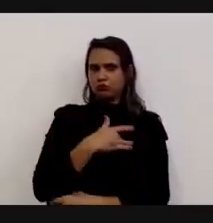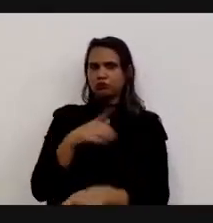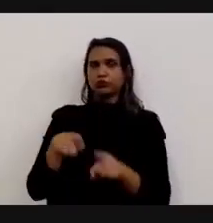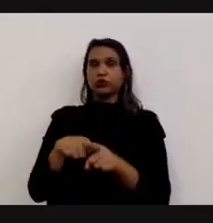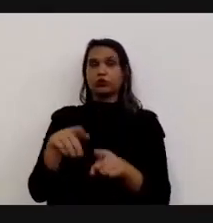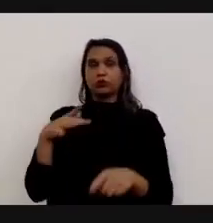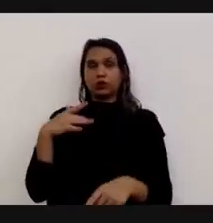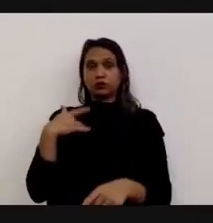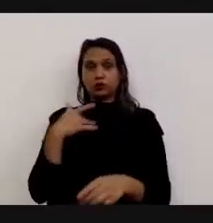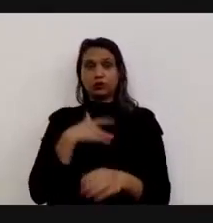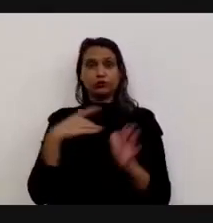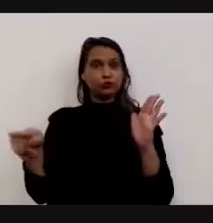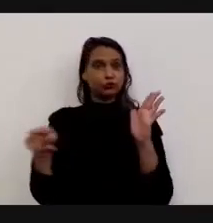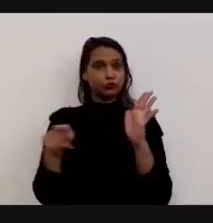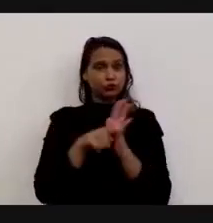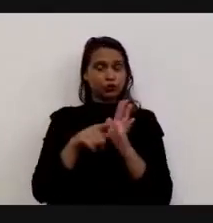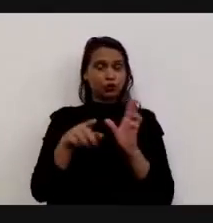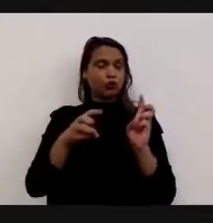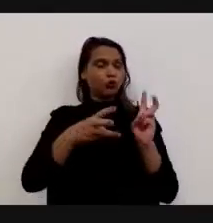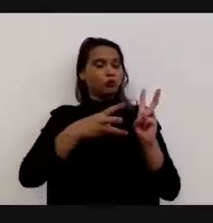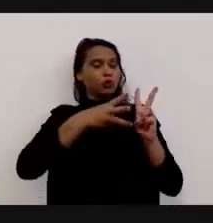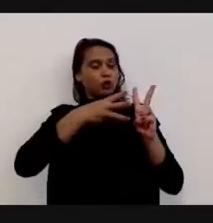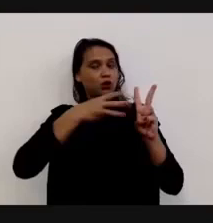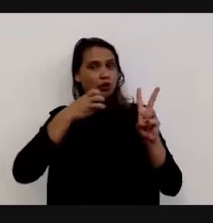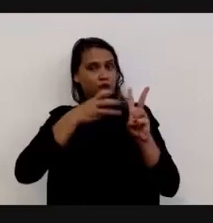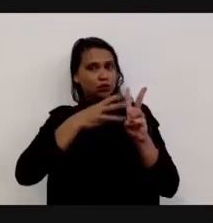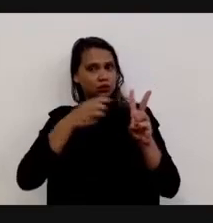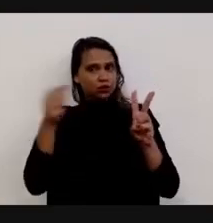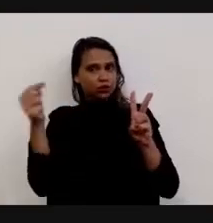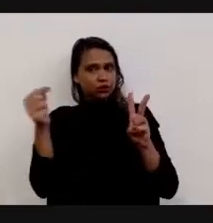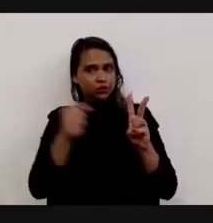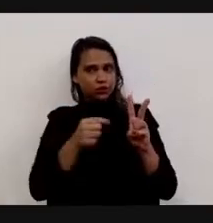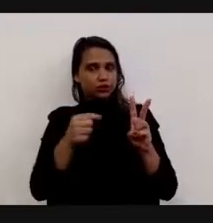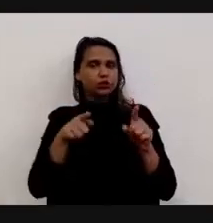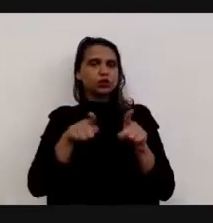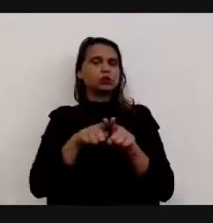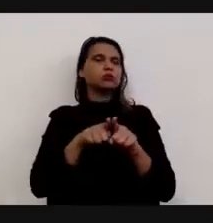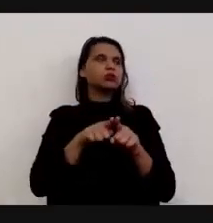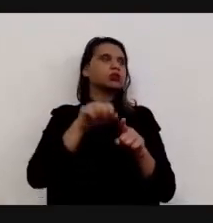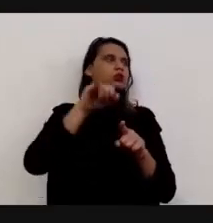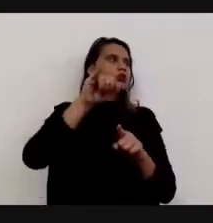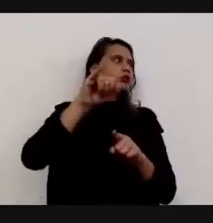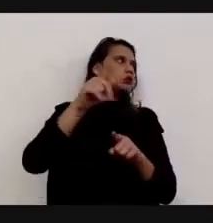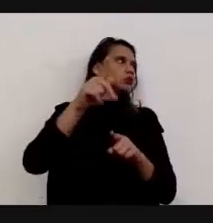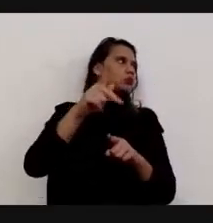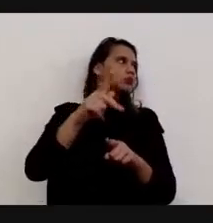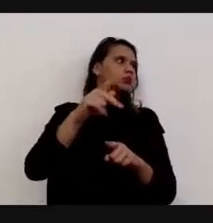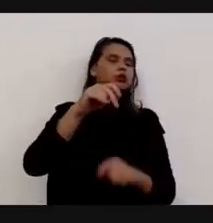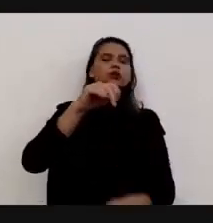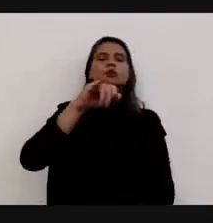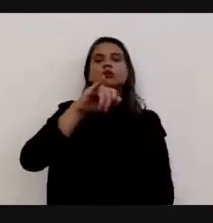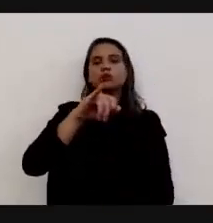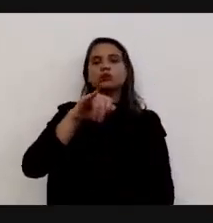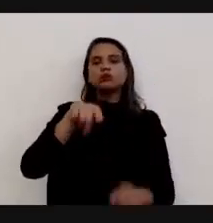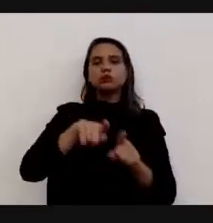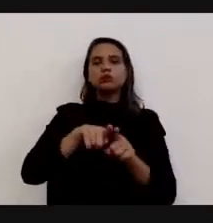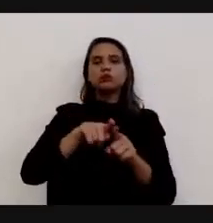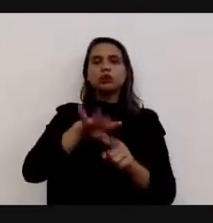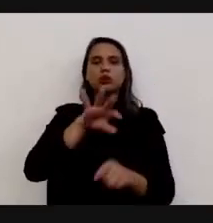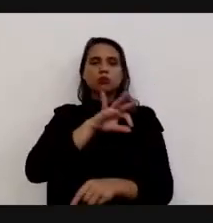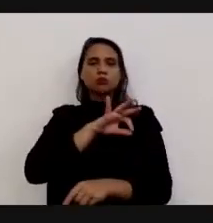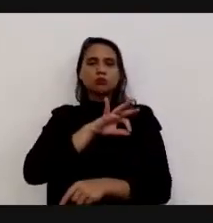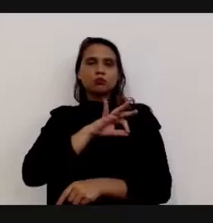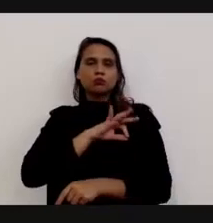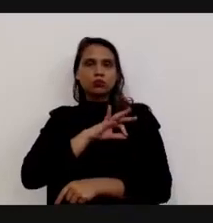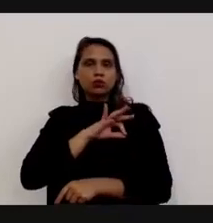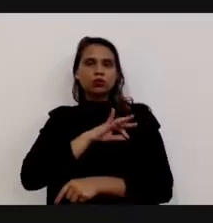Indígena, com toda a expertise de saúde indígena, agora o MPI, com toda a expertise indigenista, a polícia, o